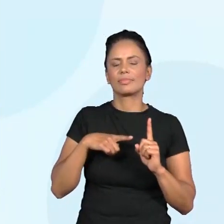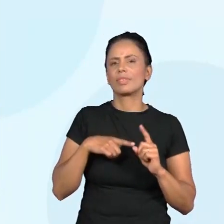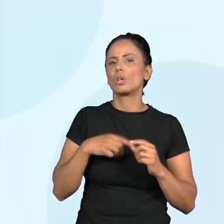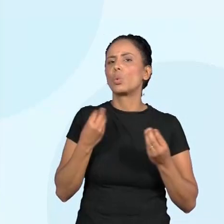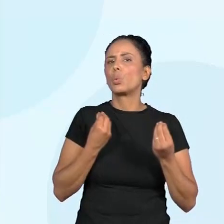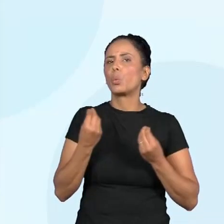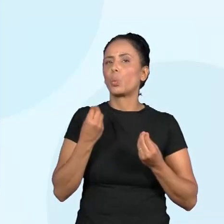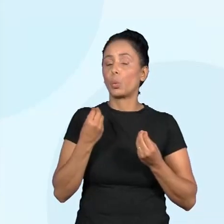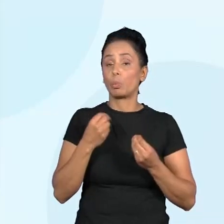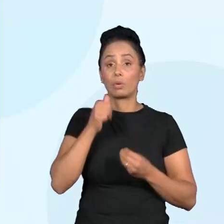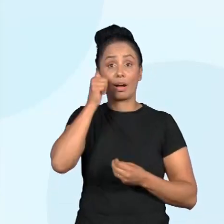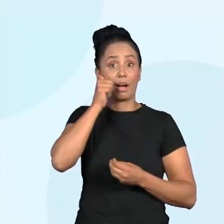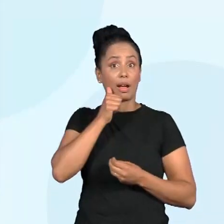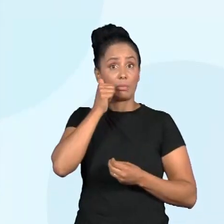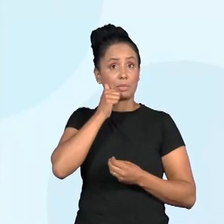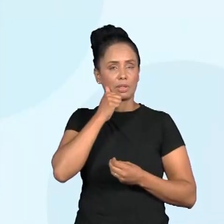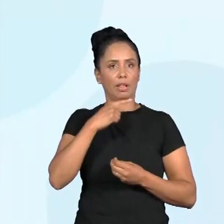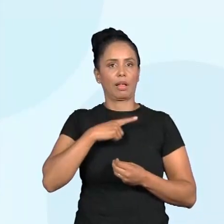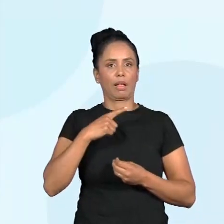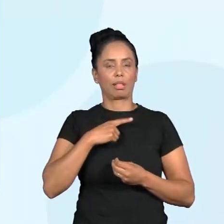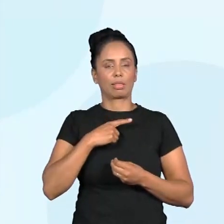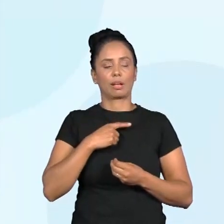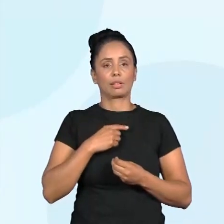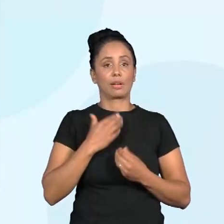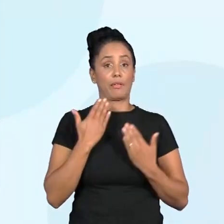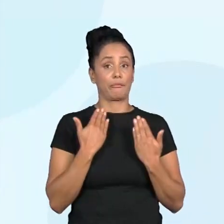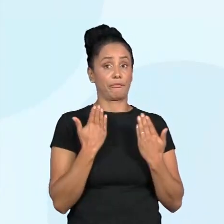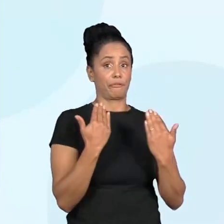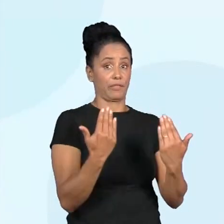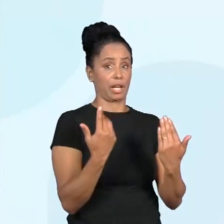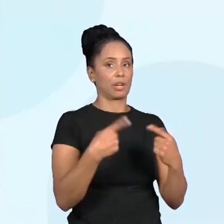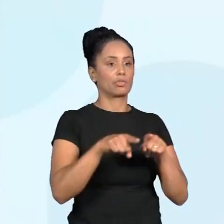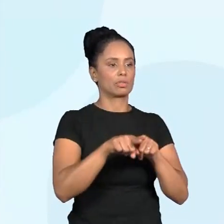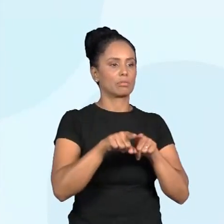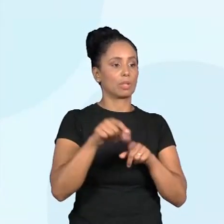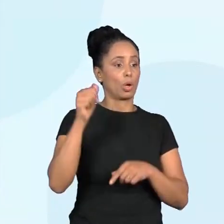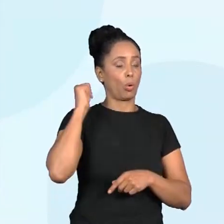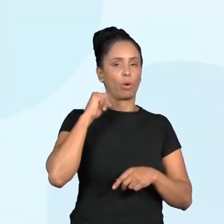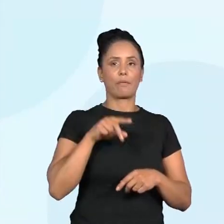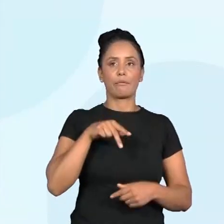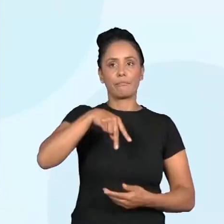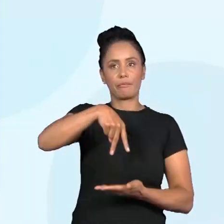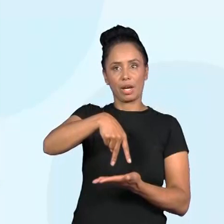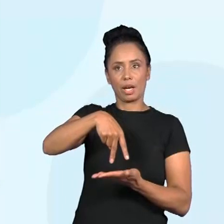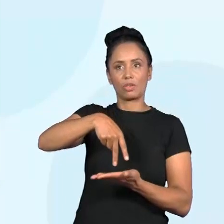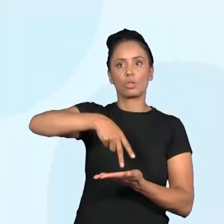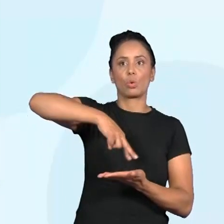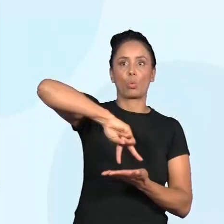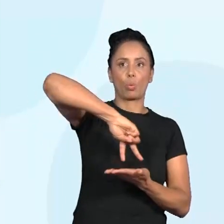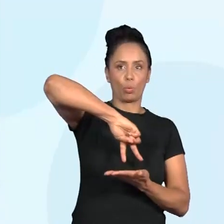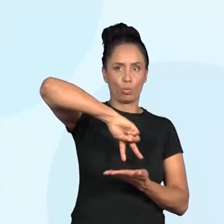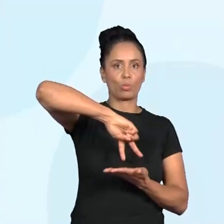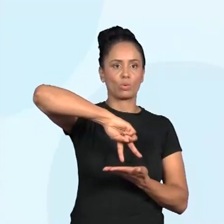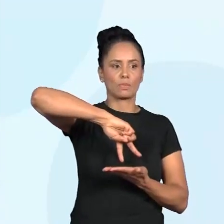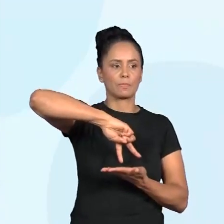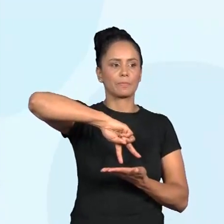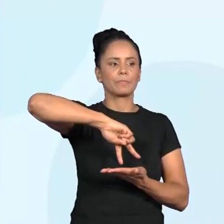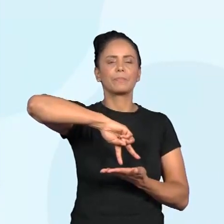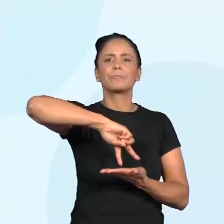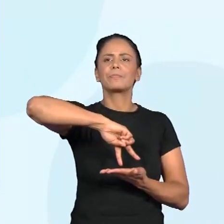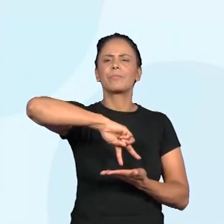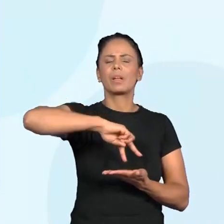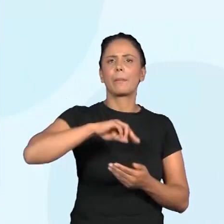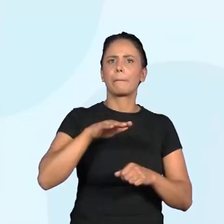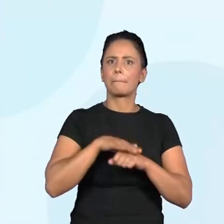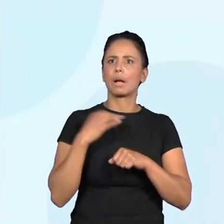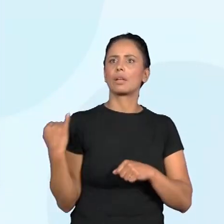nesta imagem de frente e de costas. Muito bem. O interessante, Pro, é que mesmo na imagem